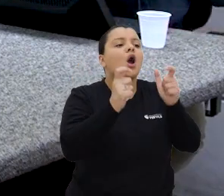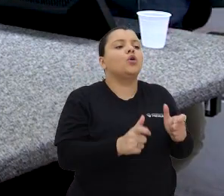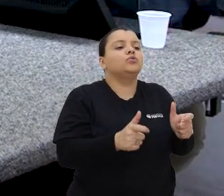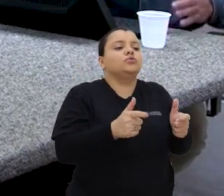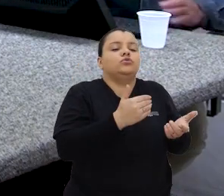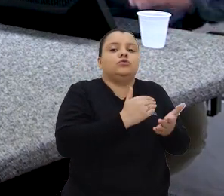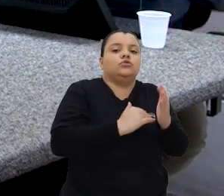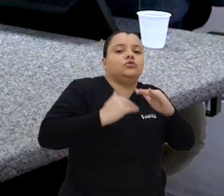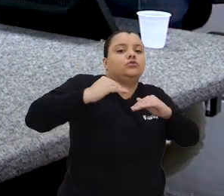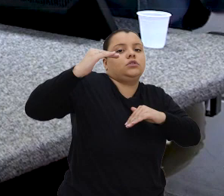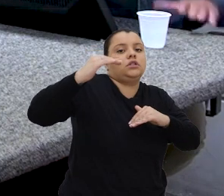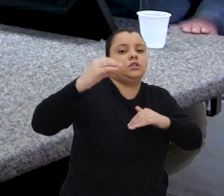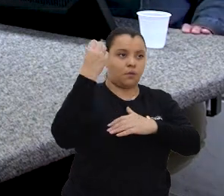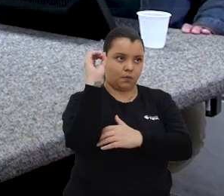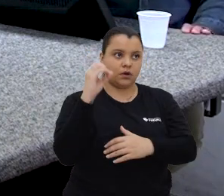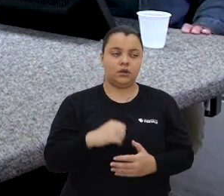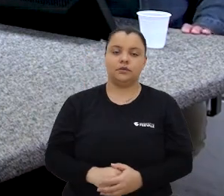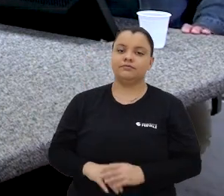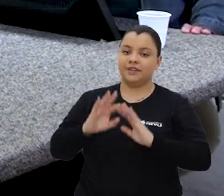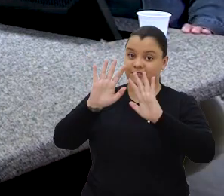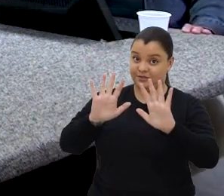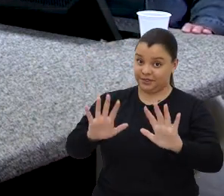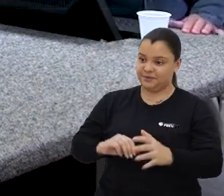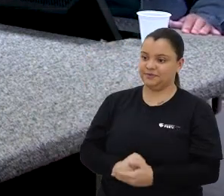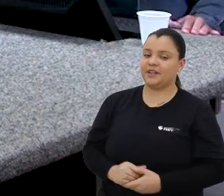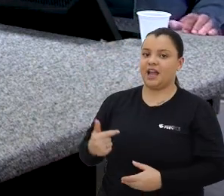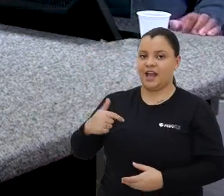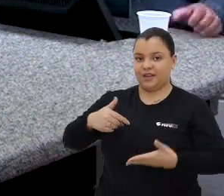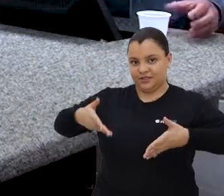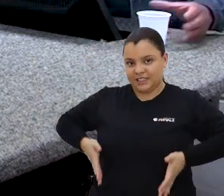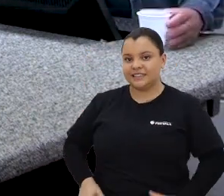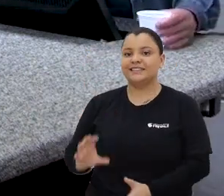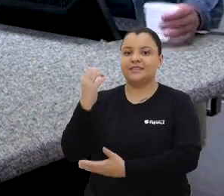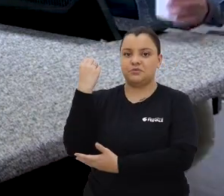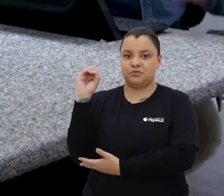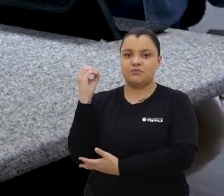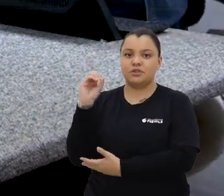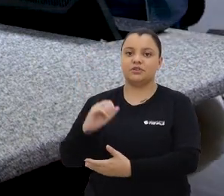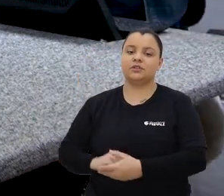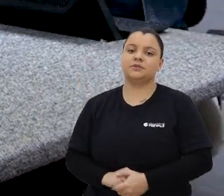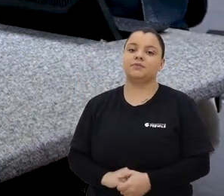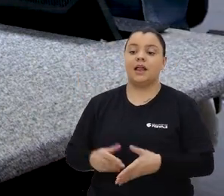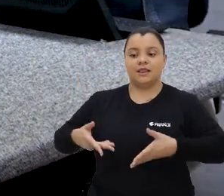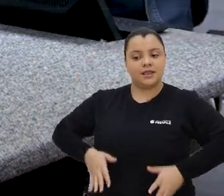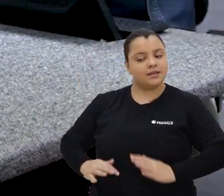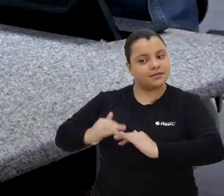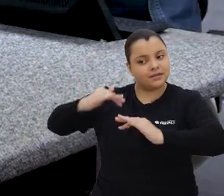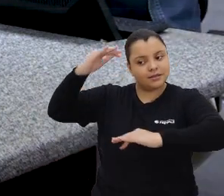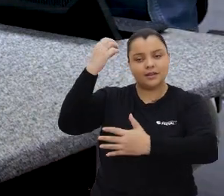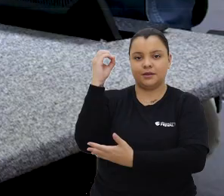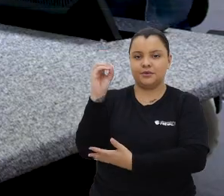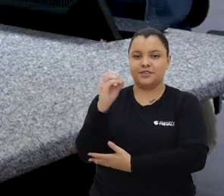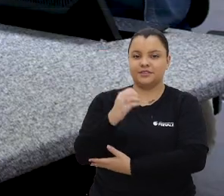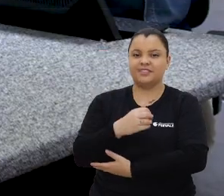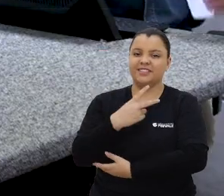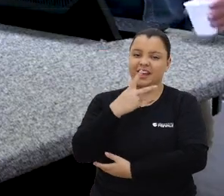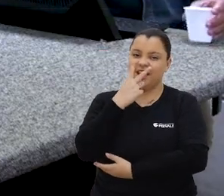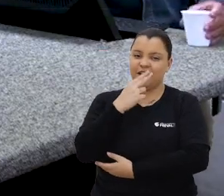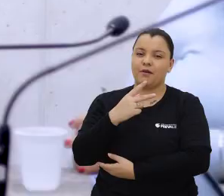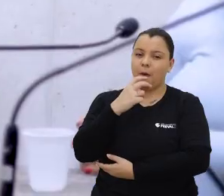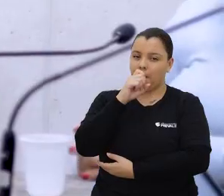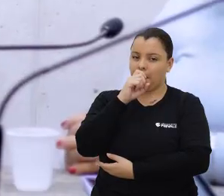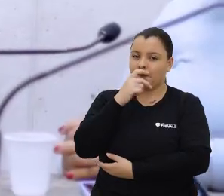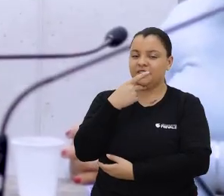Márcio? Porto Alegre? Vamos lá então. Eu sou natural de Porto Alegre, né? Nascido, criado, como meu falecido pai gostava de